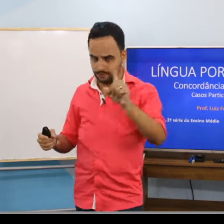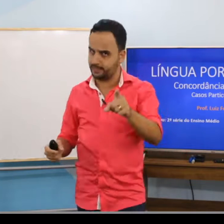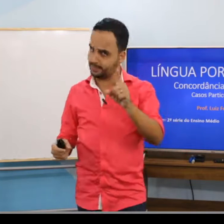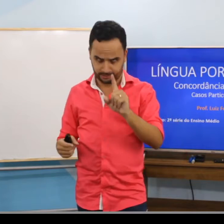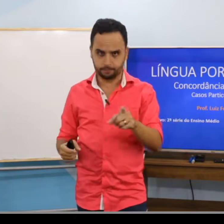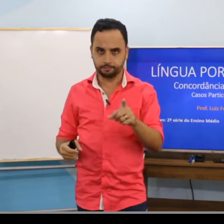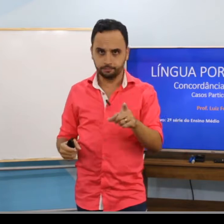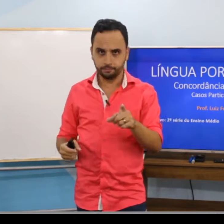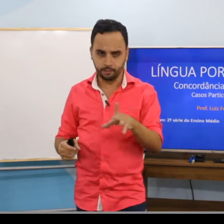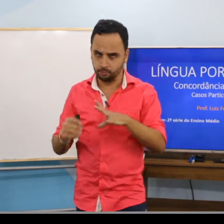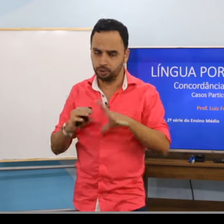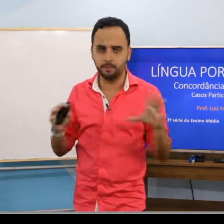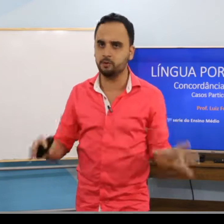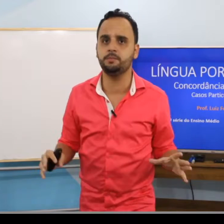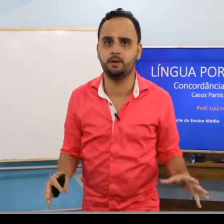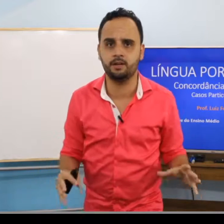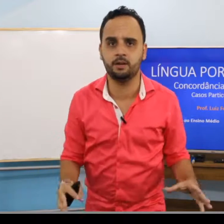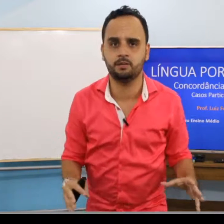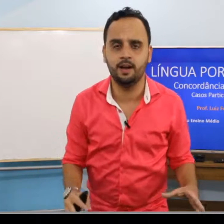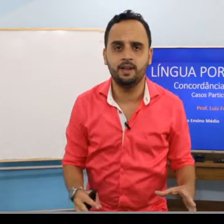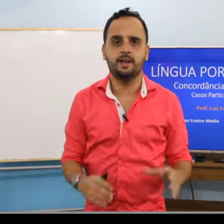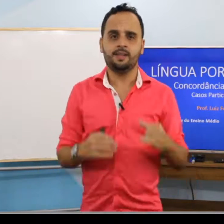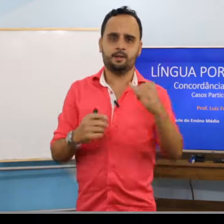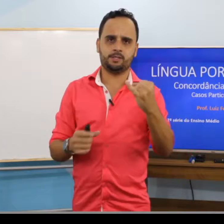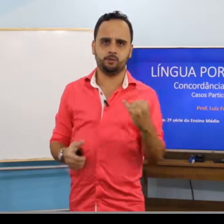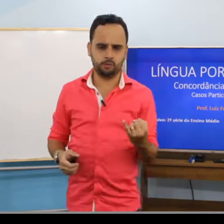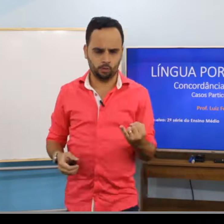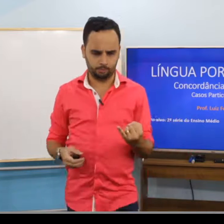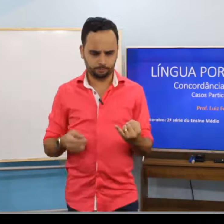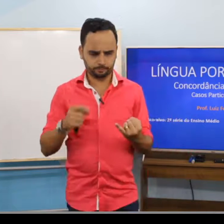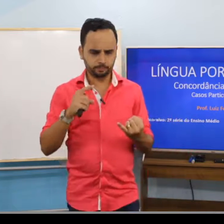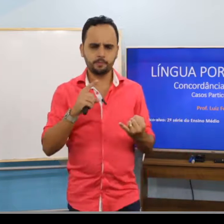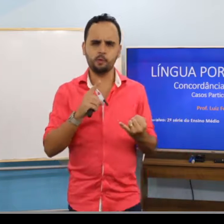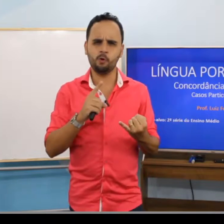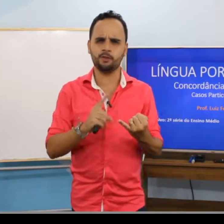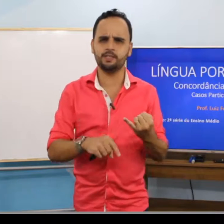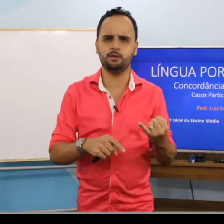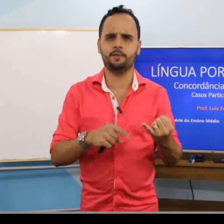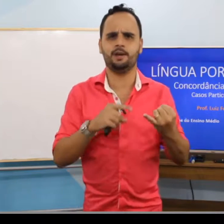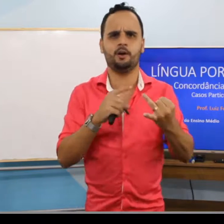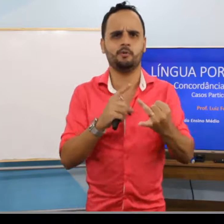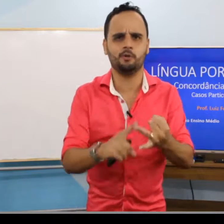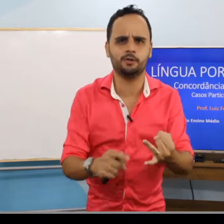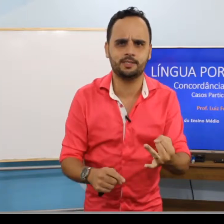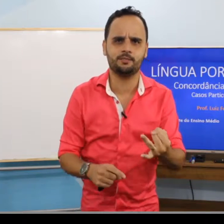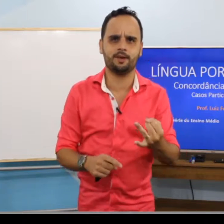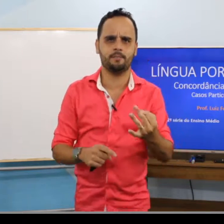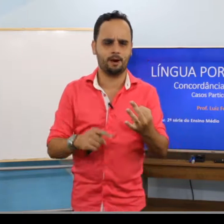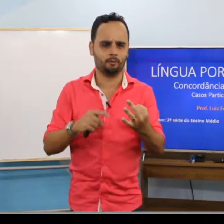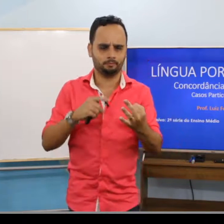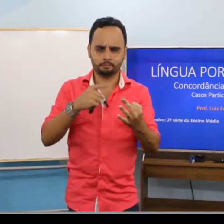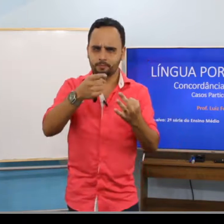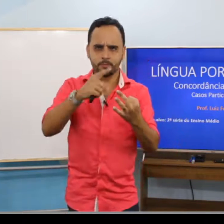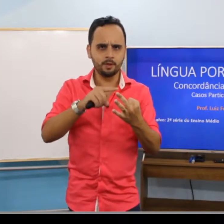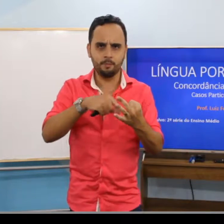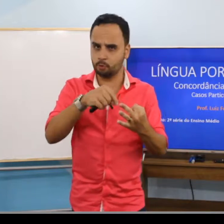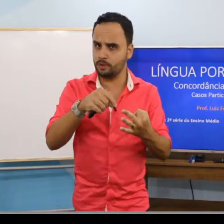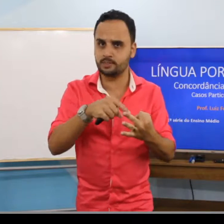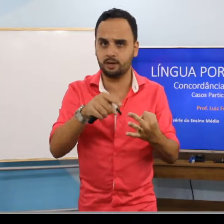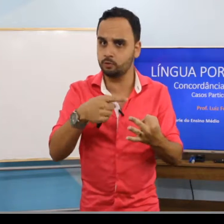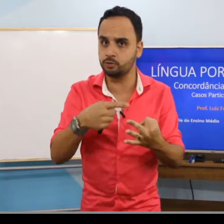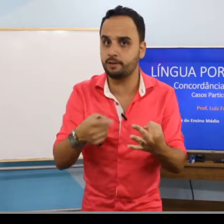só segundo ano mas vai fazer geração não deixa para última bom então assunto como concordância nominal concordância verbal